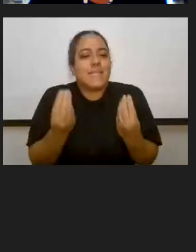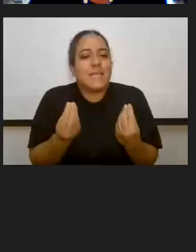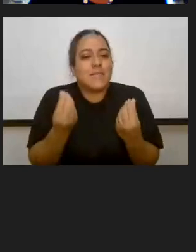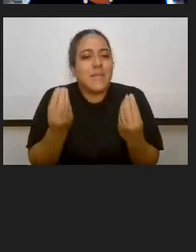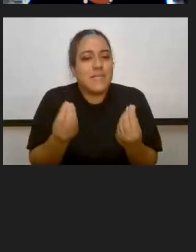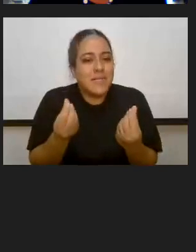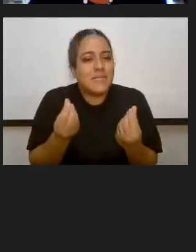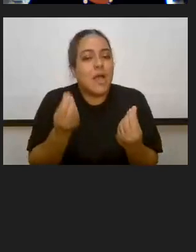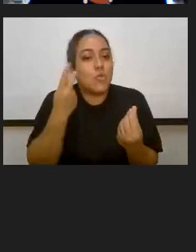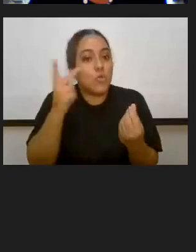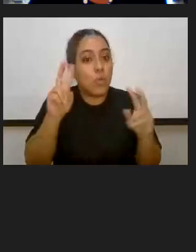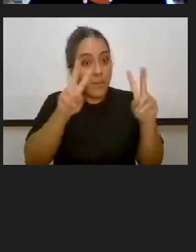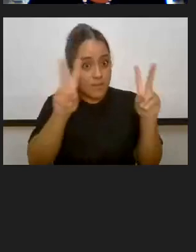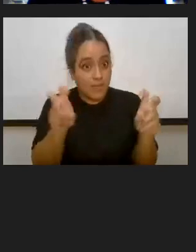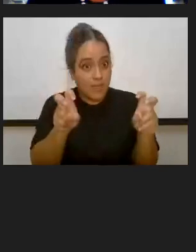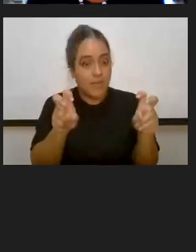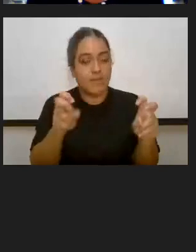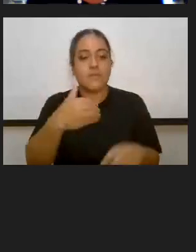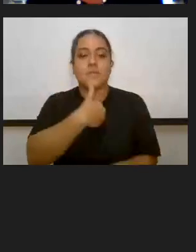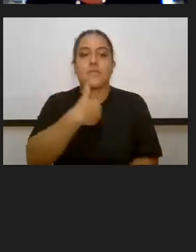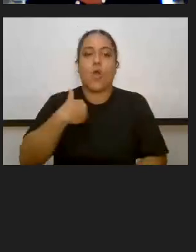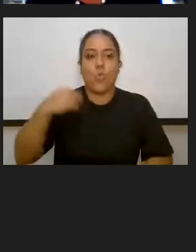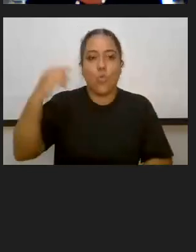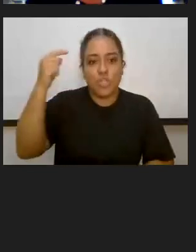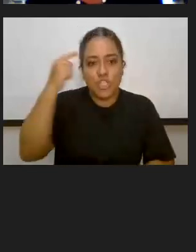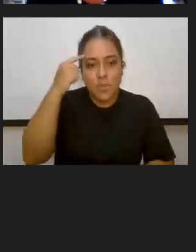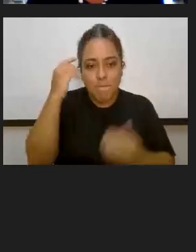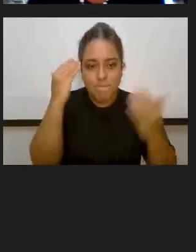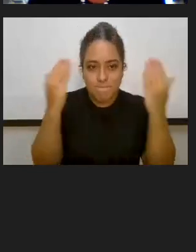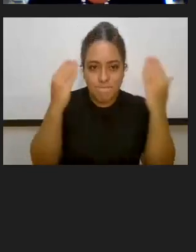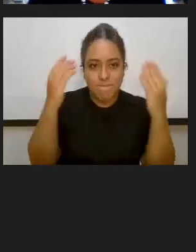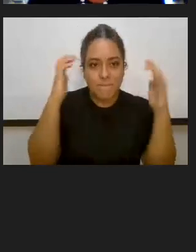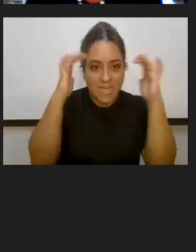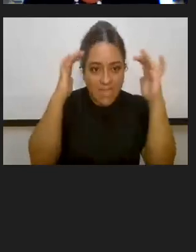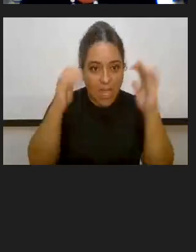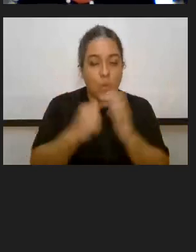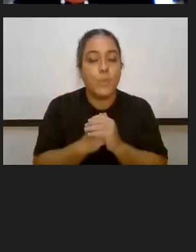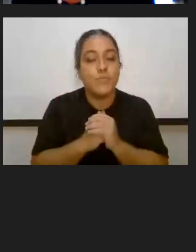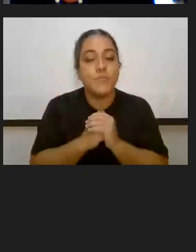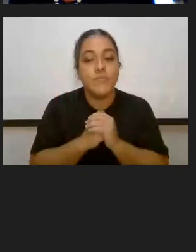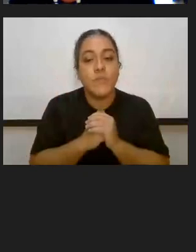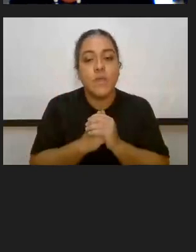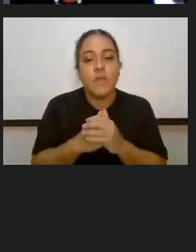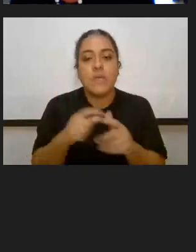saúde mental, e há um monitoramento de situações